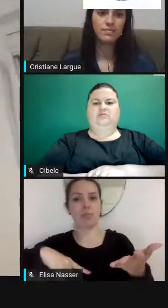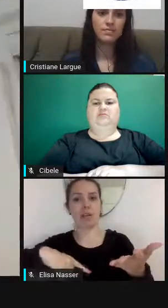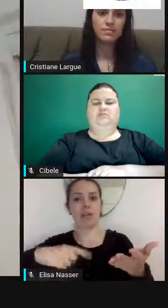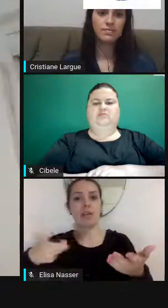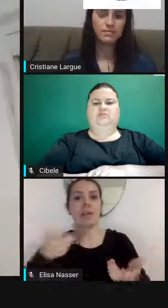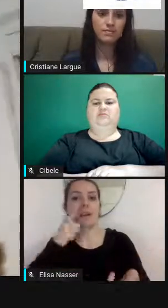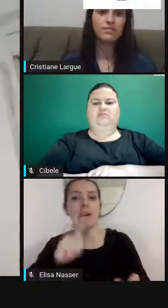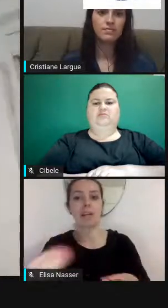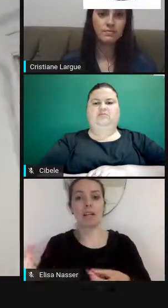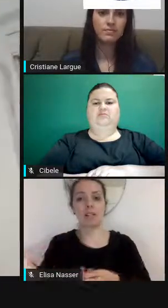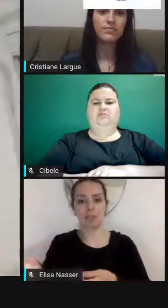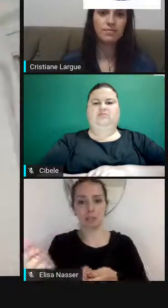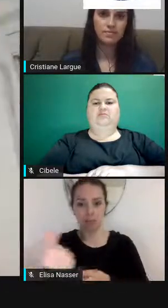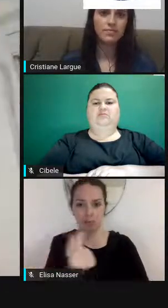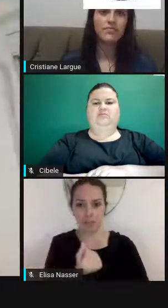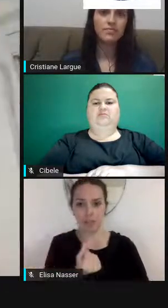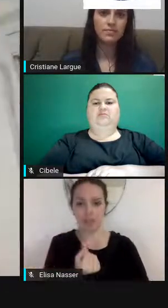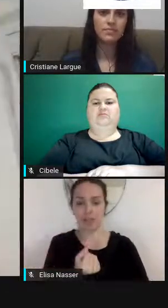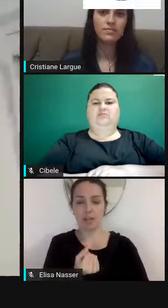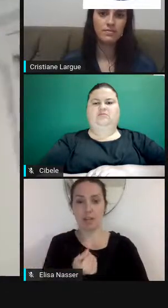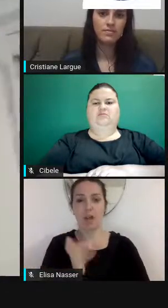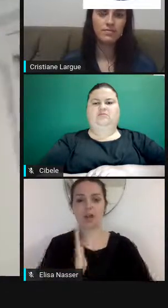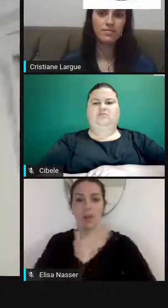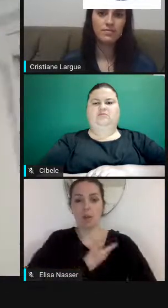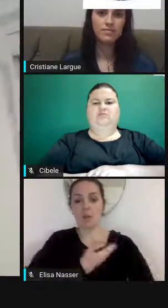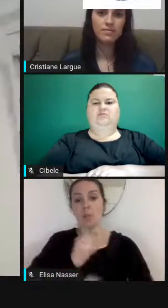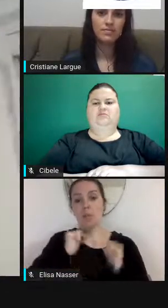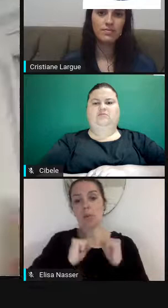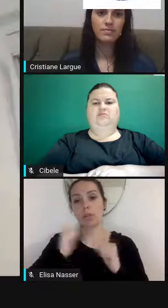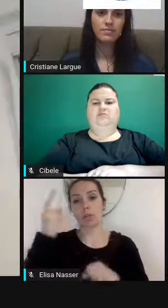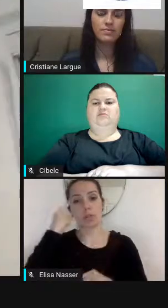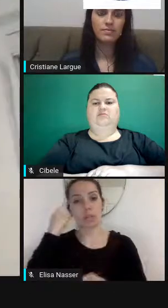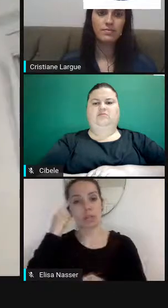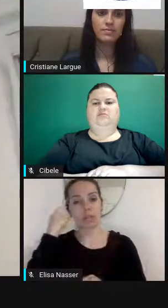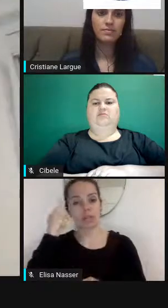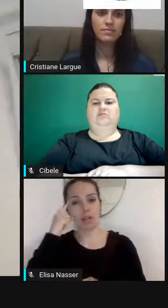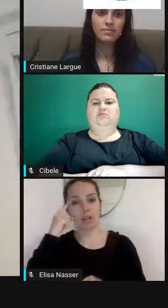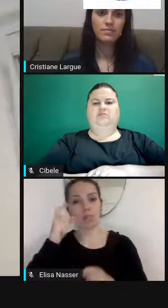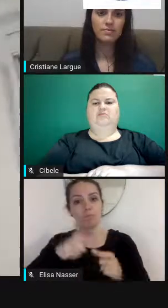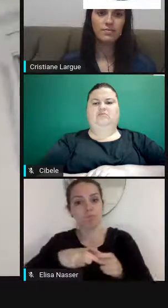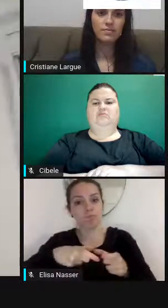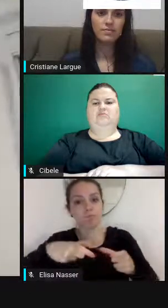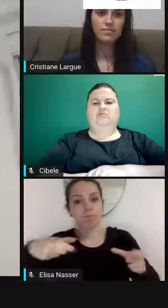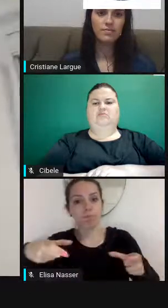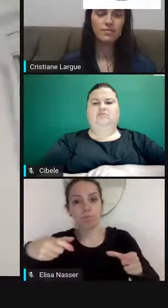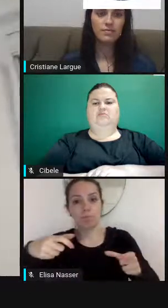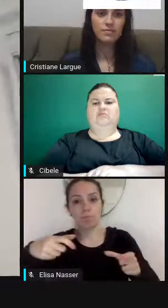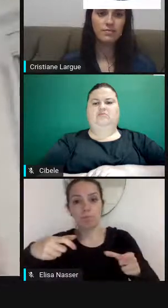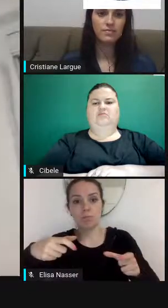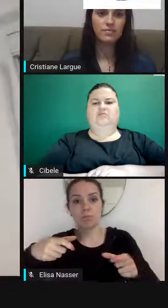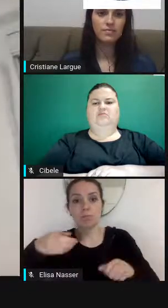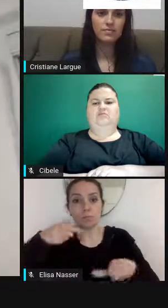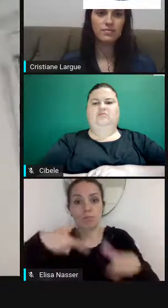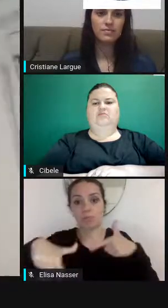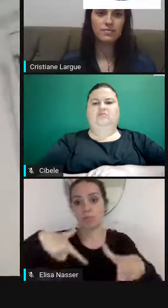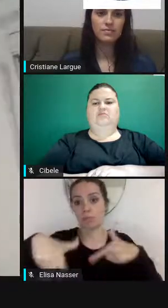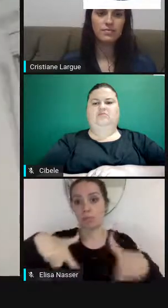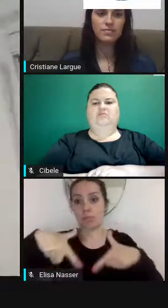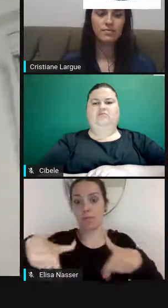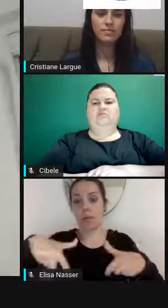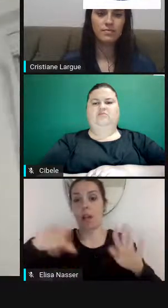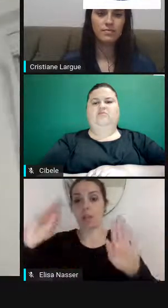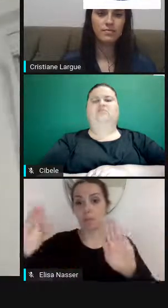pode pensar em Aumentar o nosso raio de atuação ou aumentar os serviços que a gente incluindo o nosso portfólio daí sim